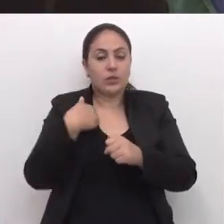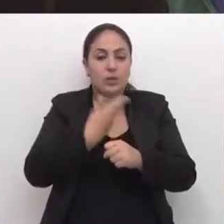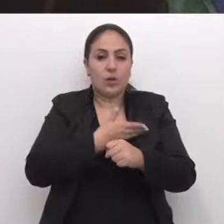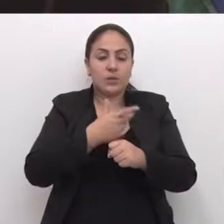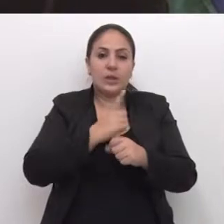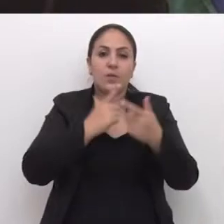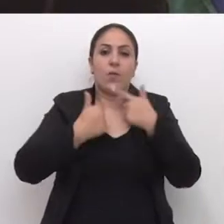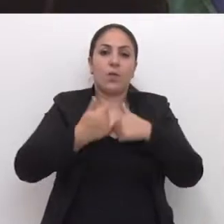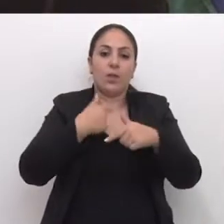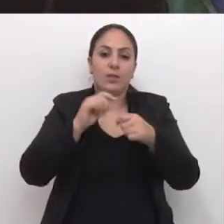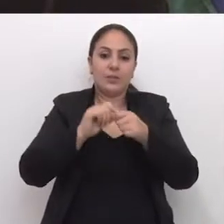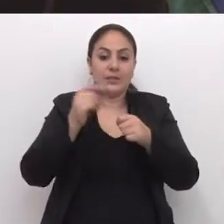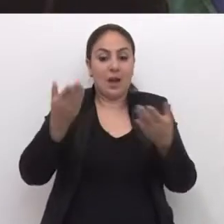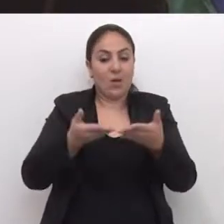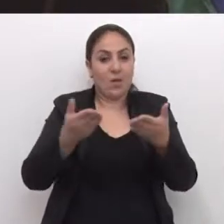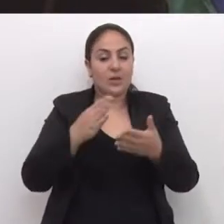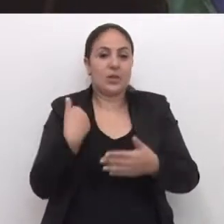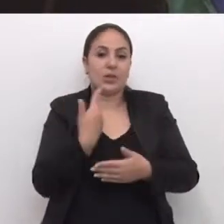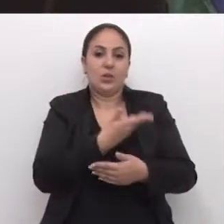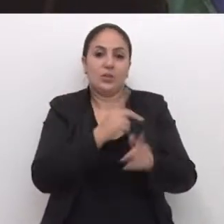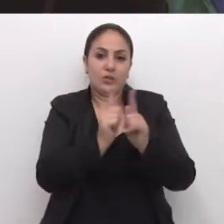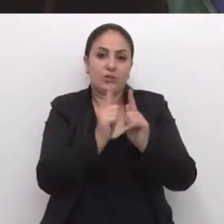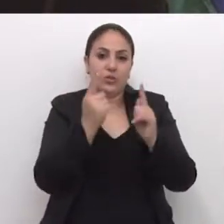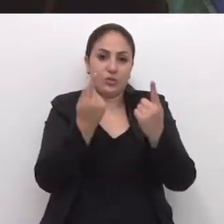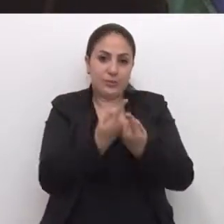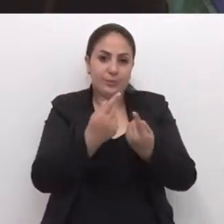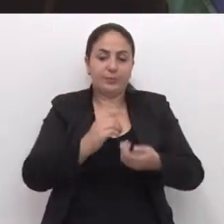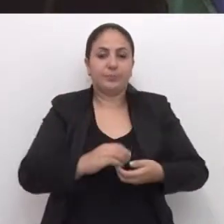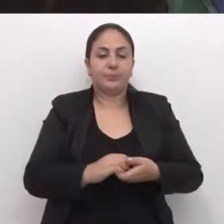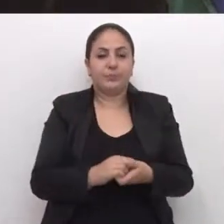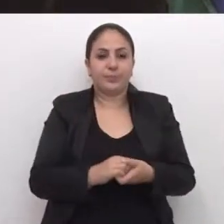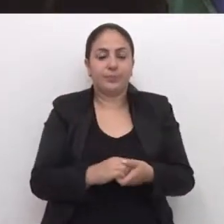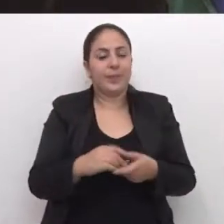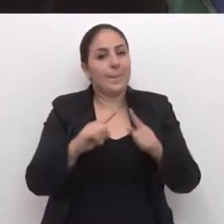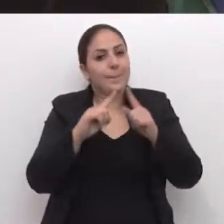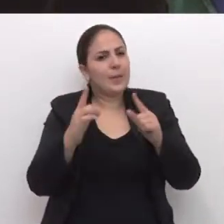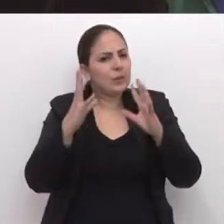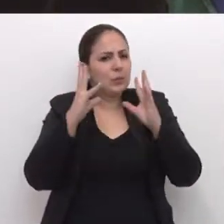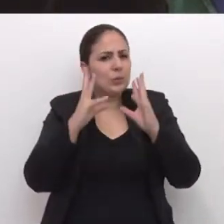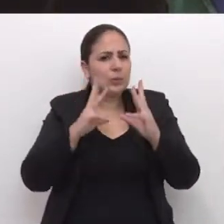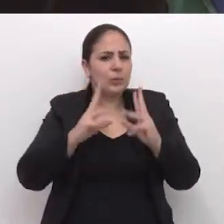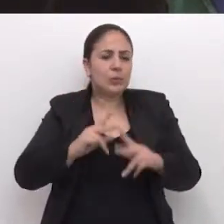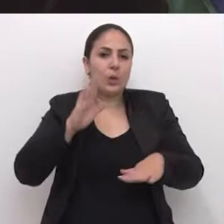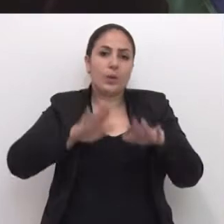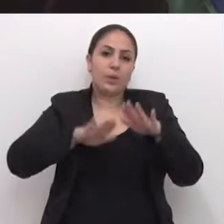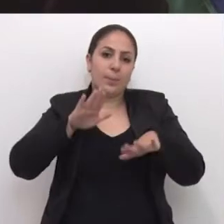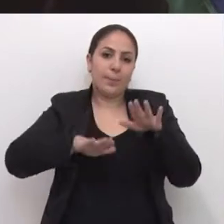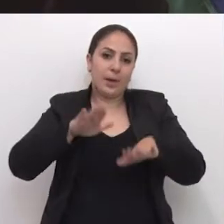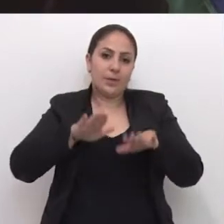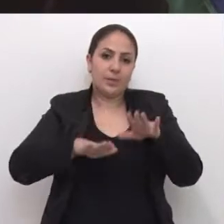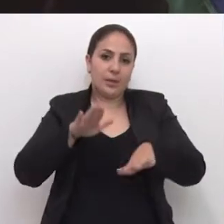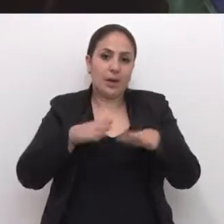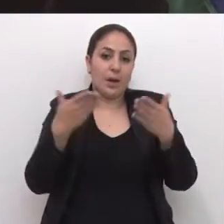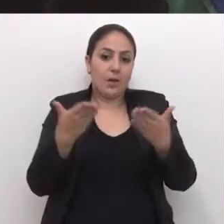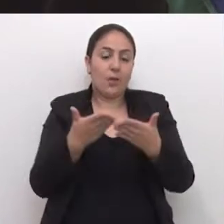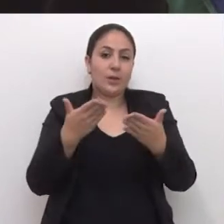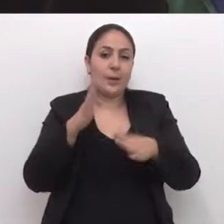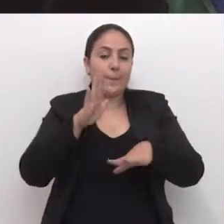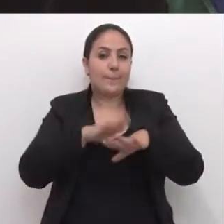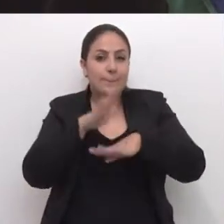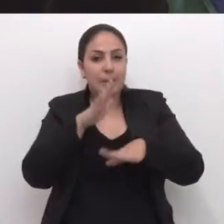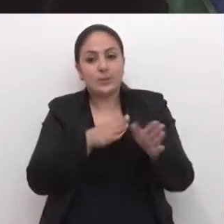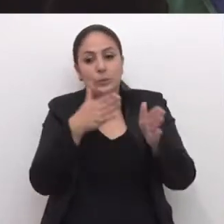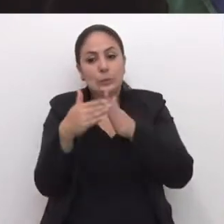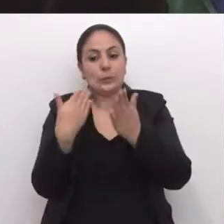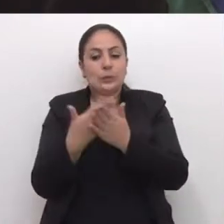mas a gente tem vontade de executar esse ano na nossa gestão. Mas tudo vai depender agora de